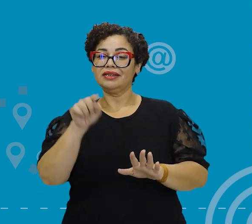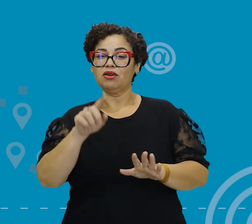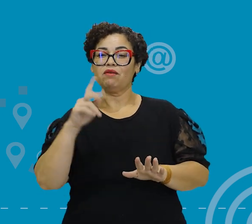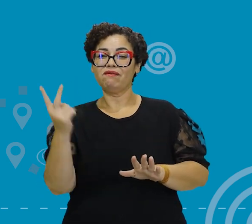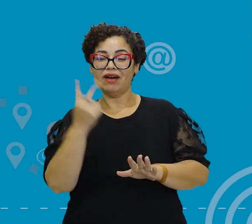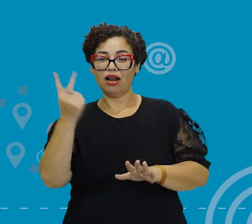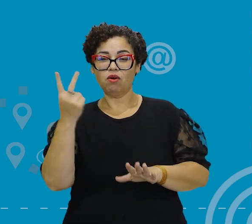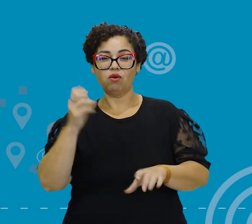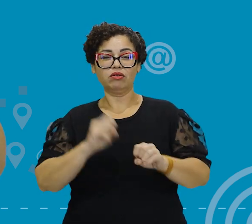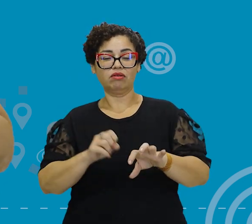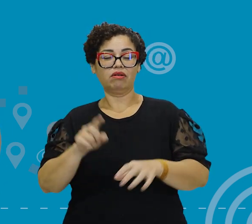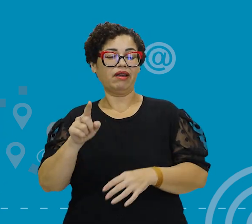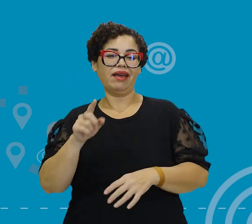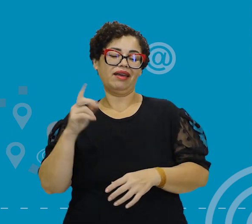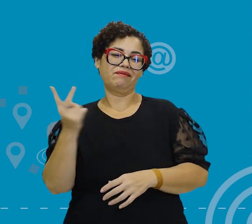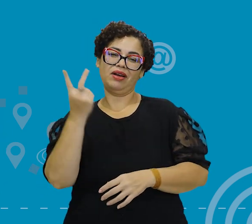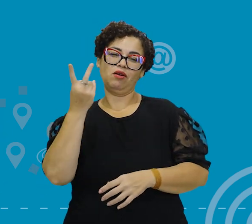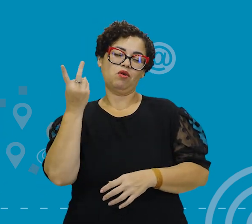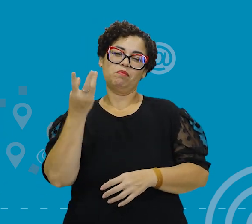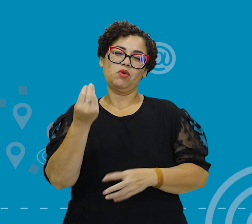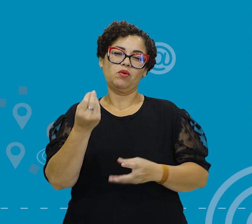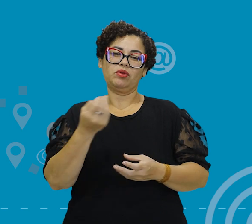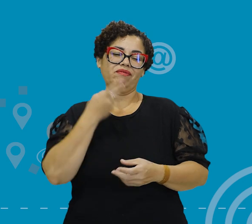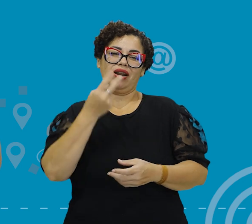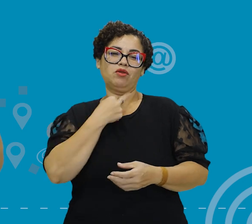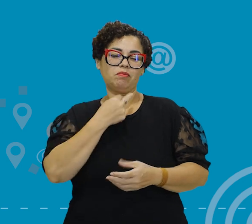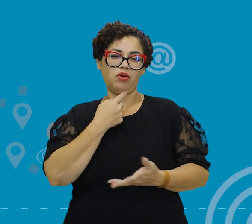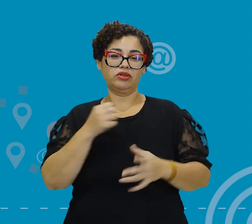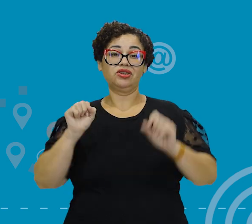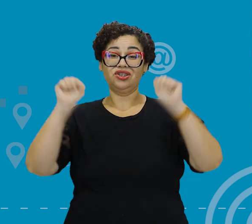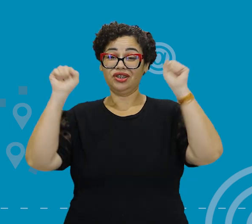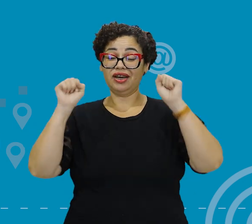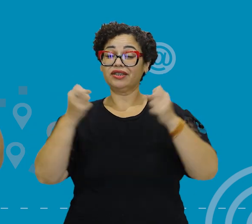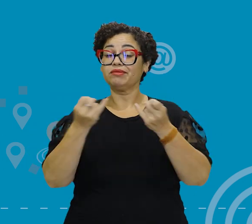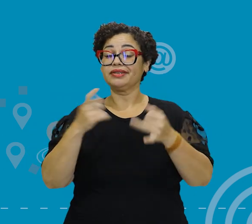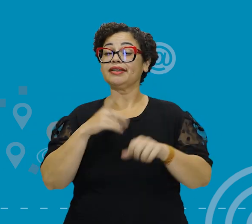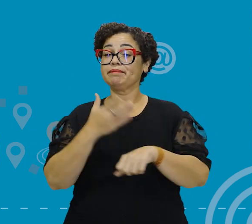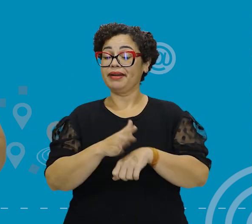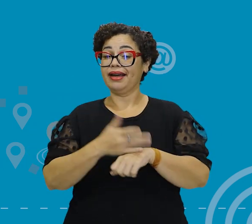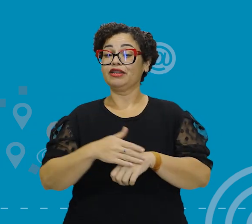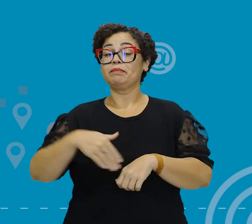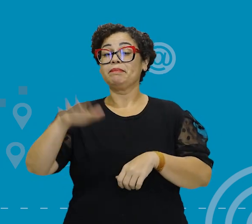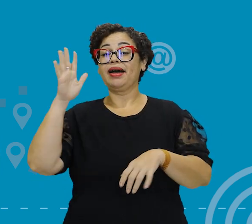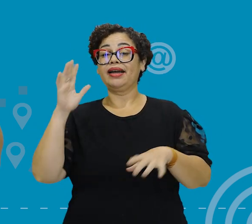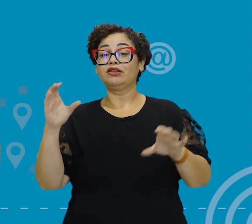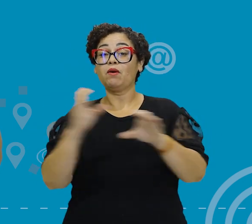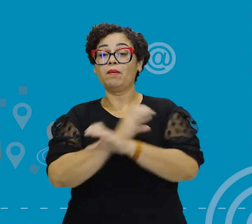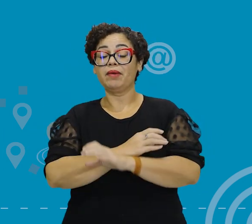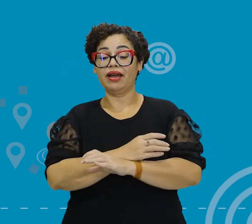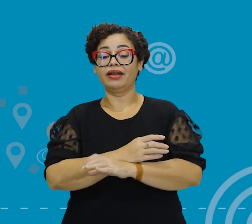valor educacional é indiscutível. A ginástica continua a ser uma das práticas mais completas